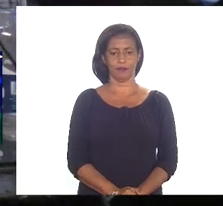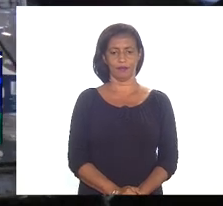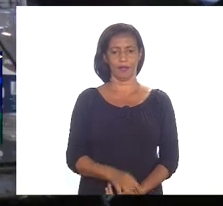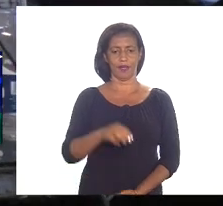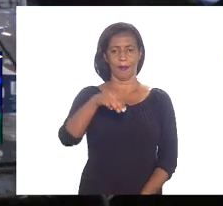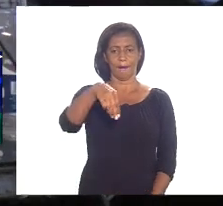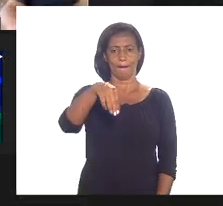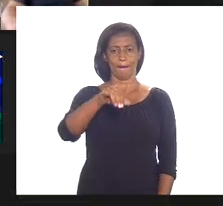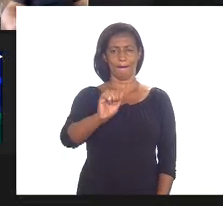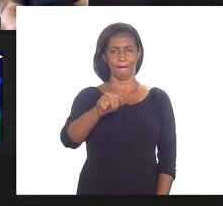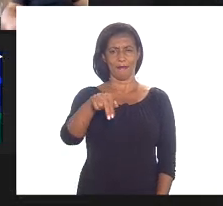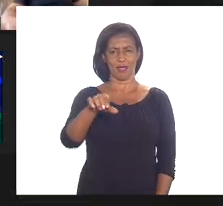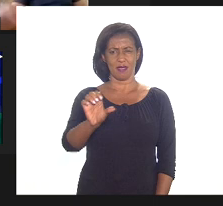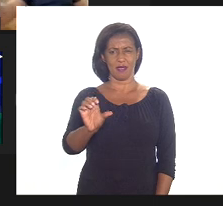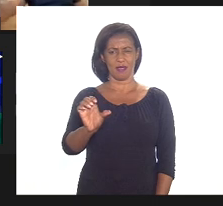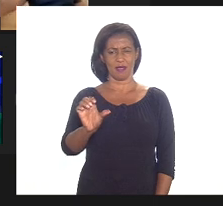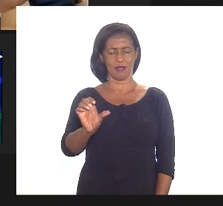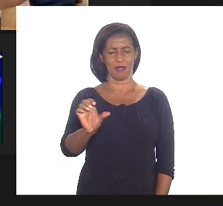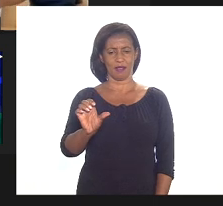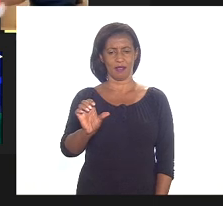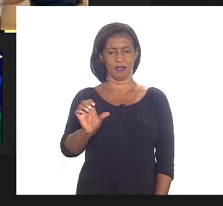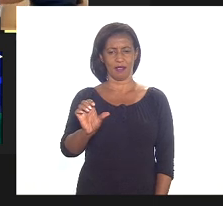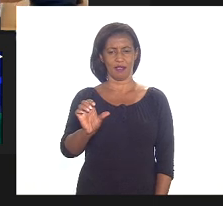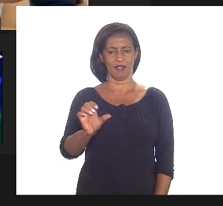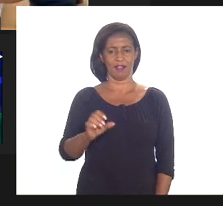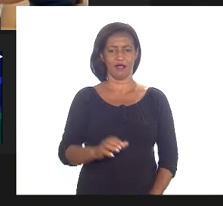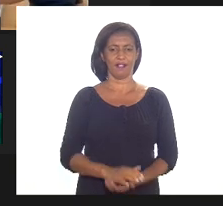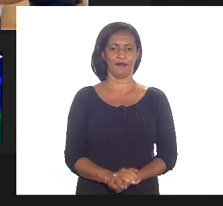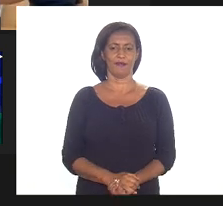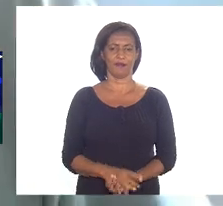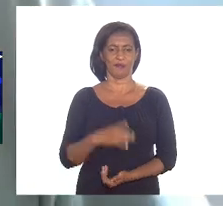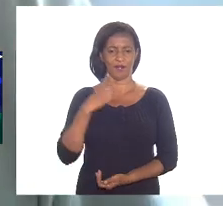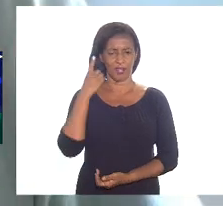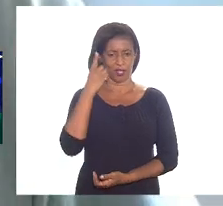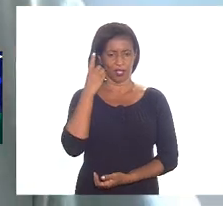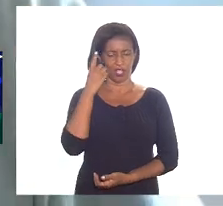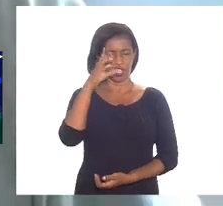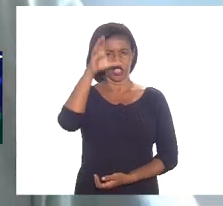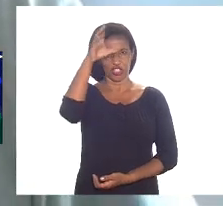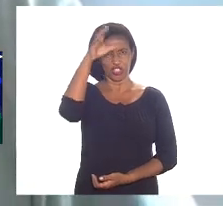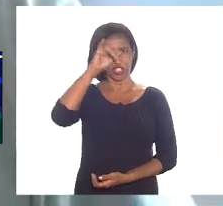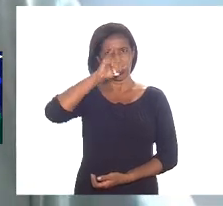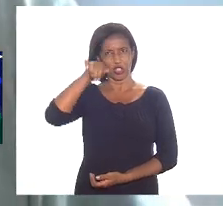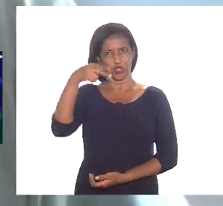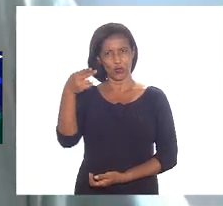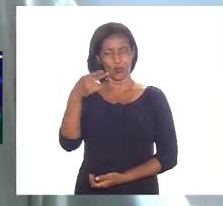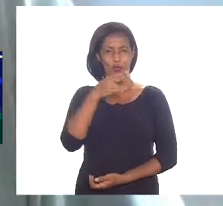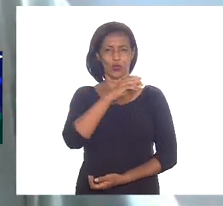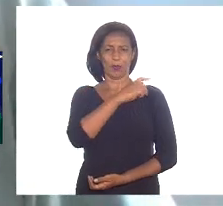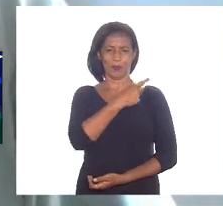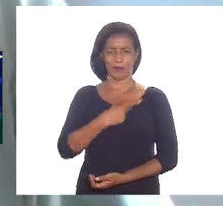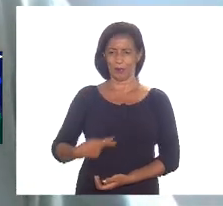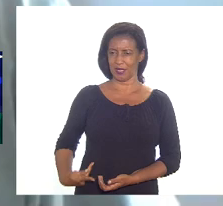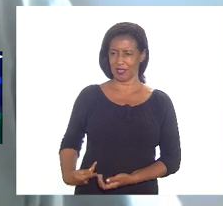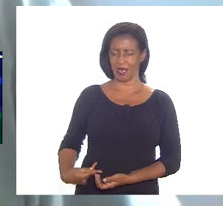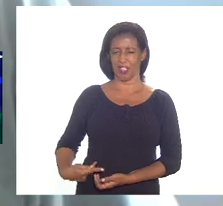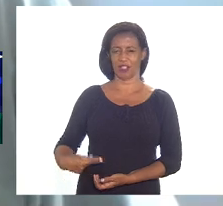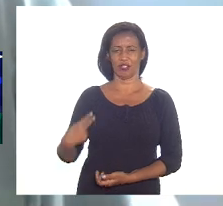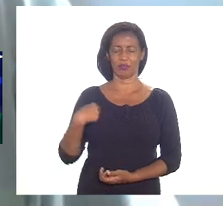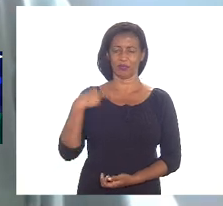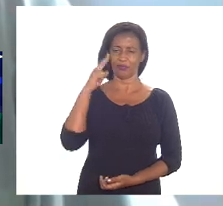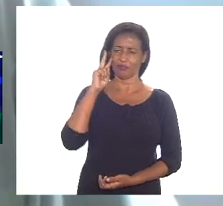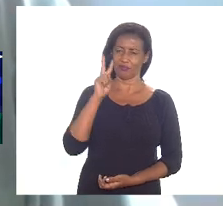Carlos minc a deputada tia Ju a presidente cada dia já ia